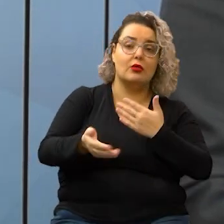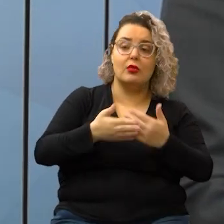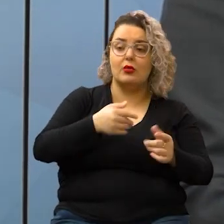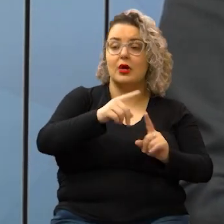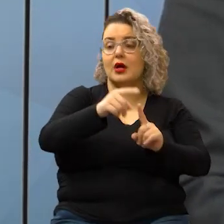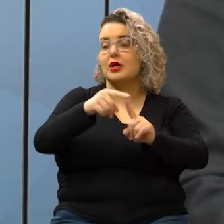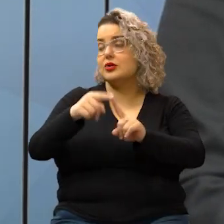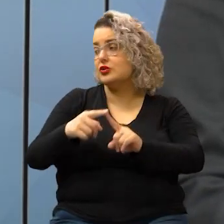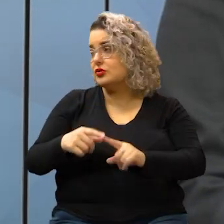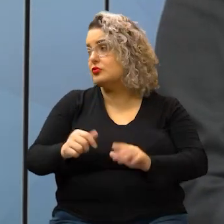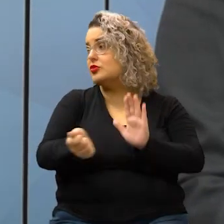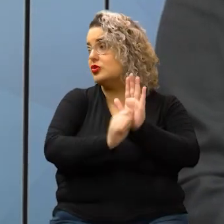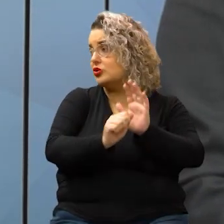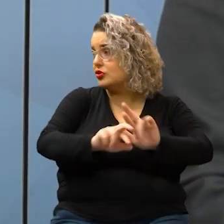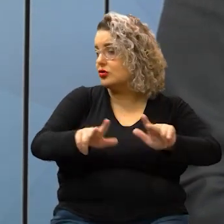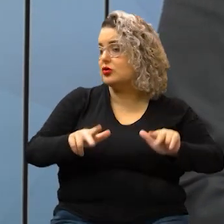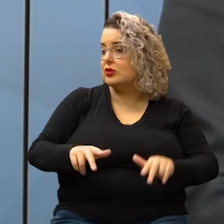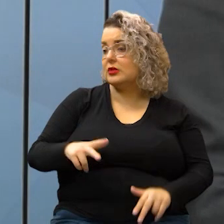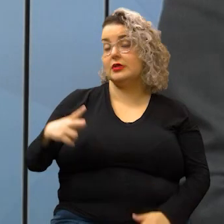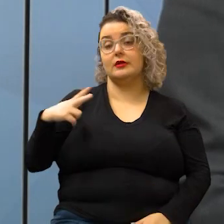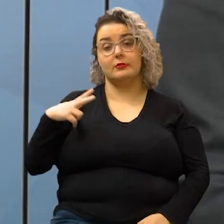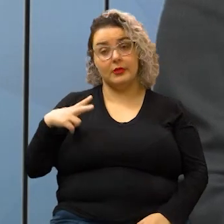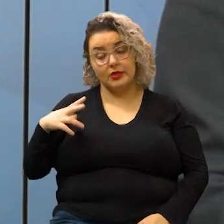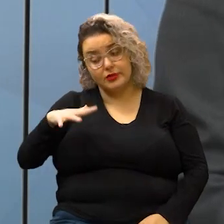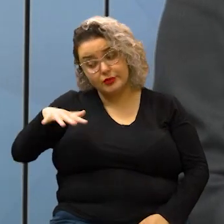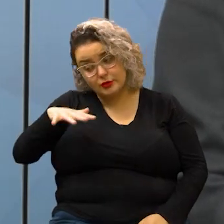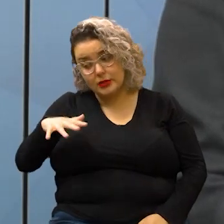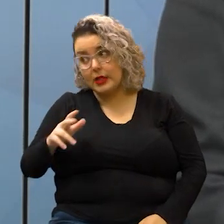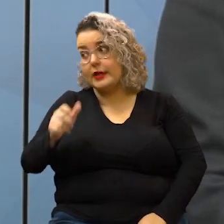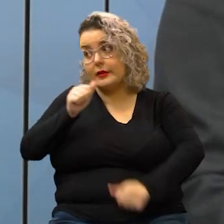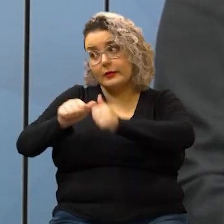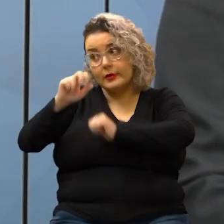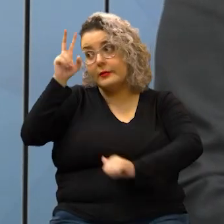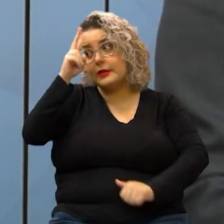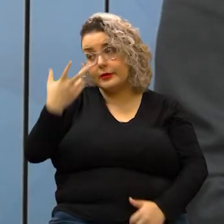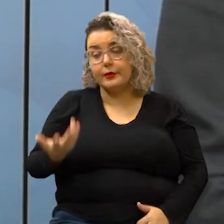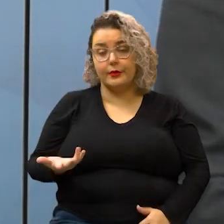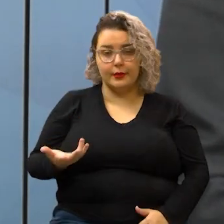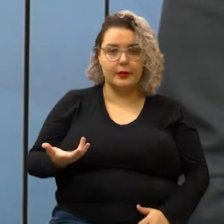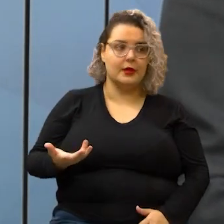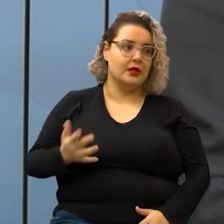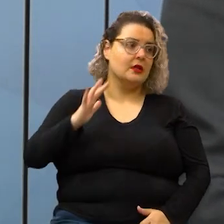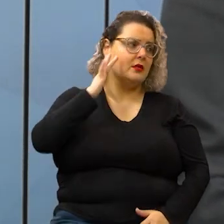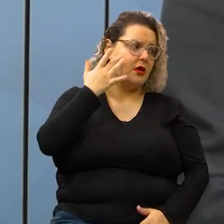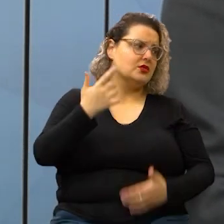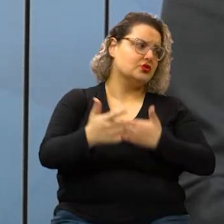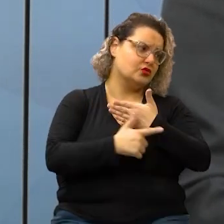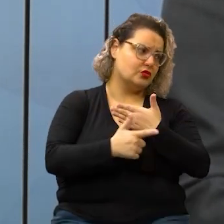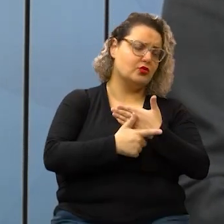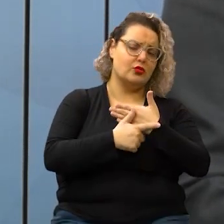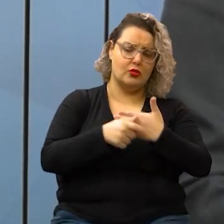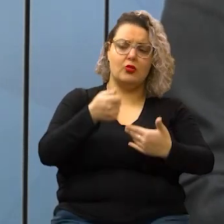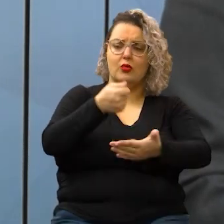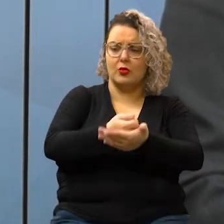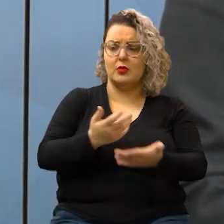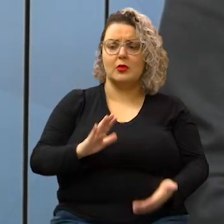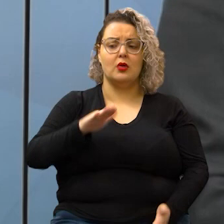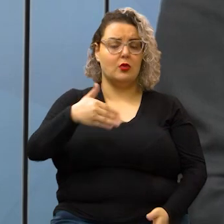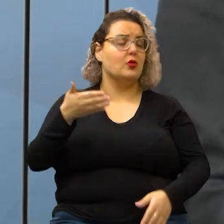e, particularmente, a bebida alcoólica. Então, eu acho que nós cumprimos o nosso papel. Quando